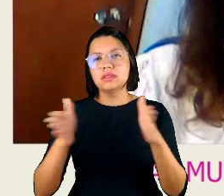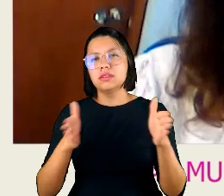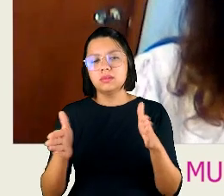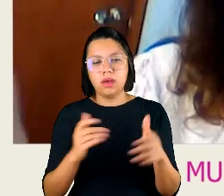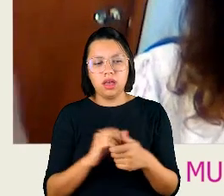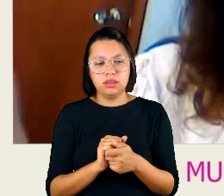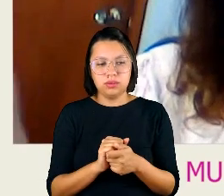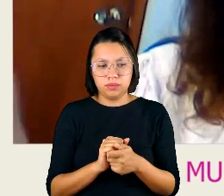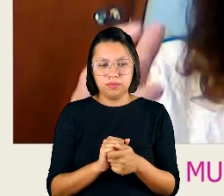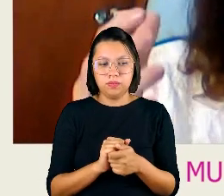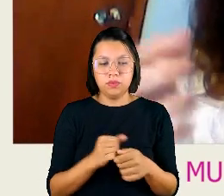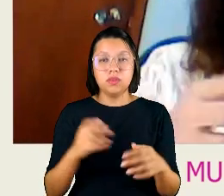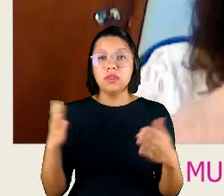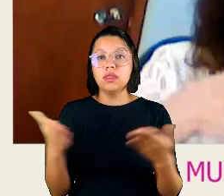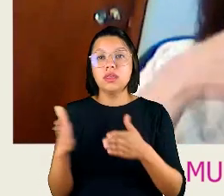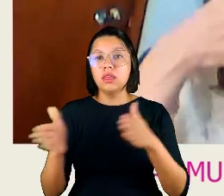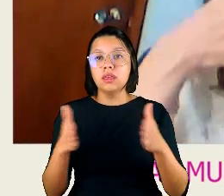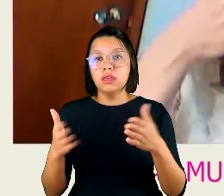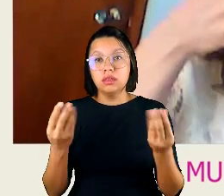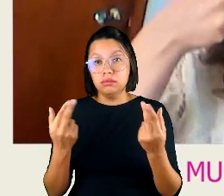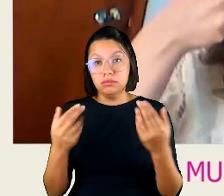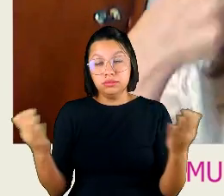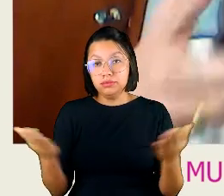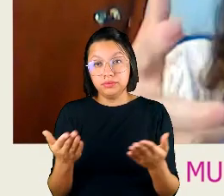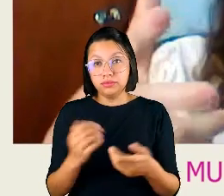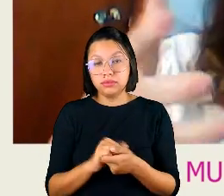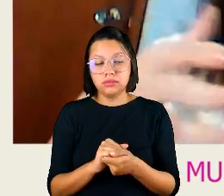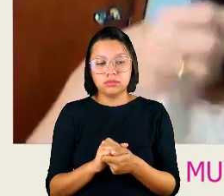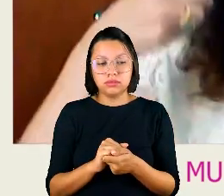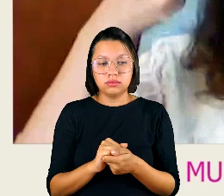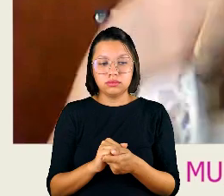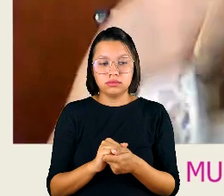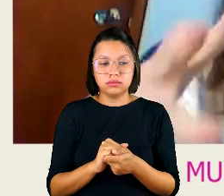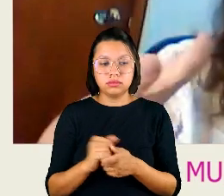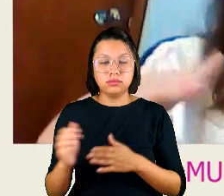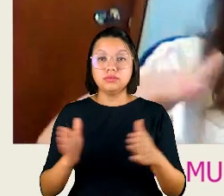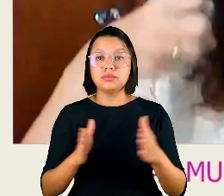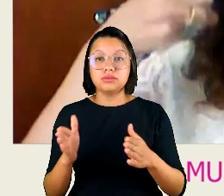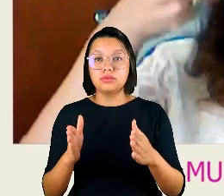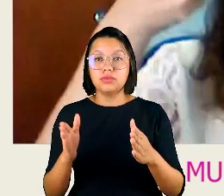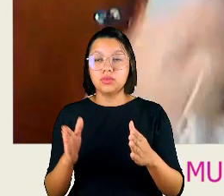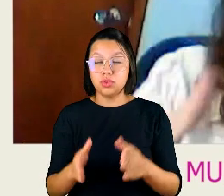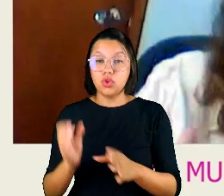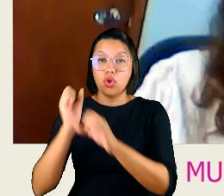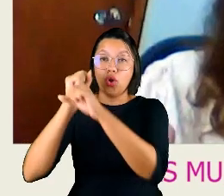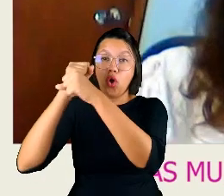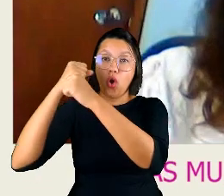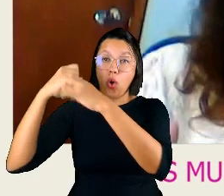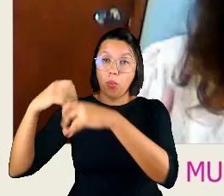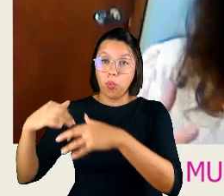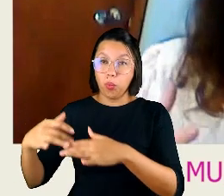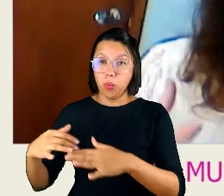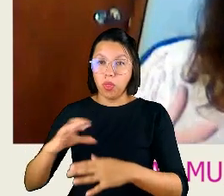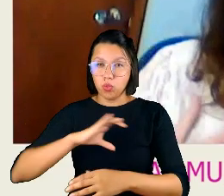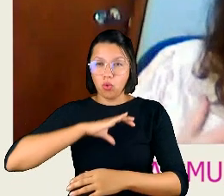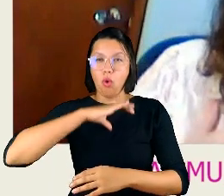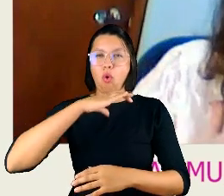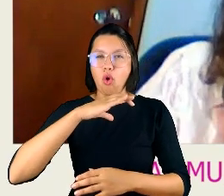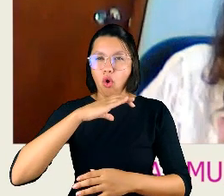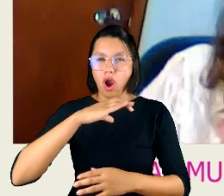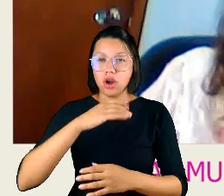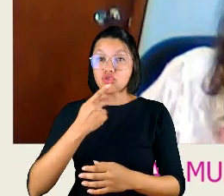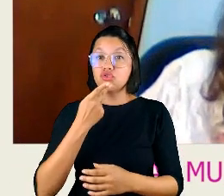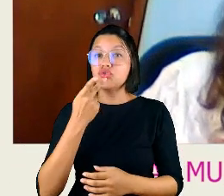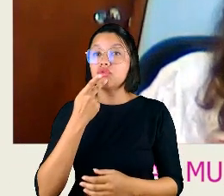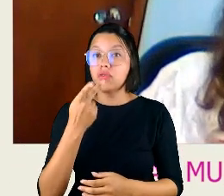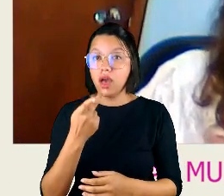espaços como esse, que são os espaços de desconstrução, de ousadia, de fala. E as mulheres, elas